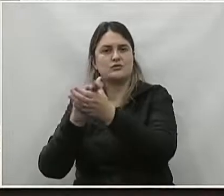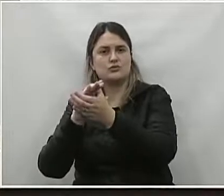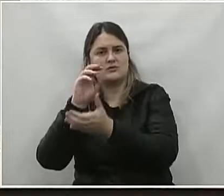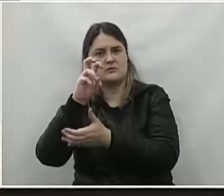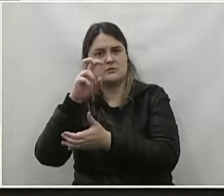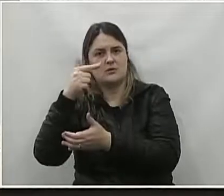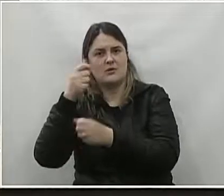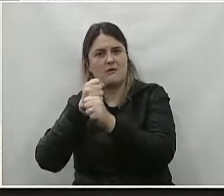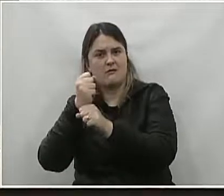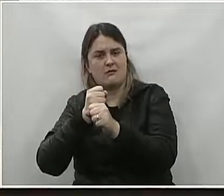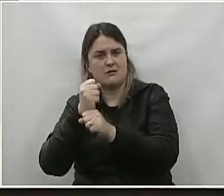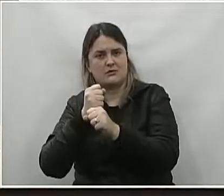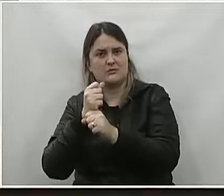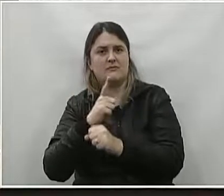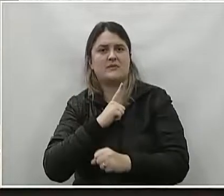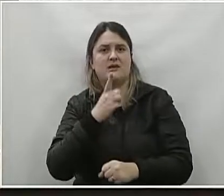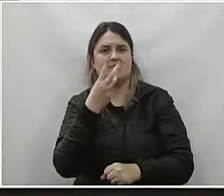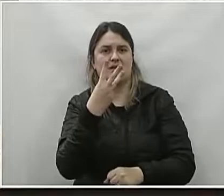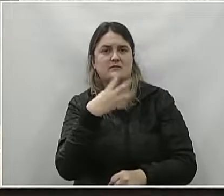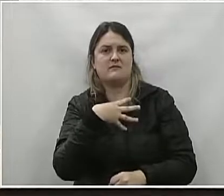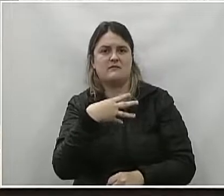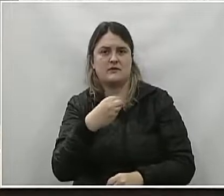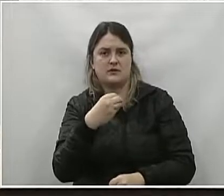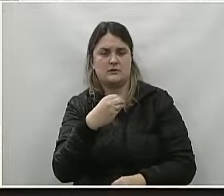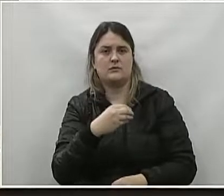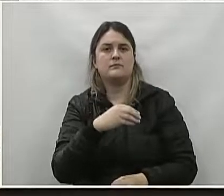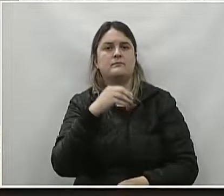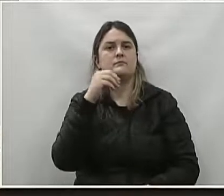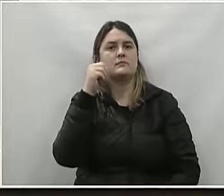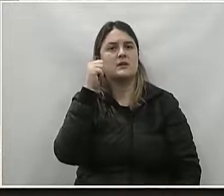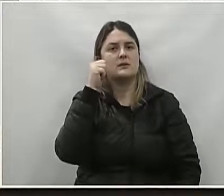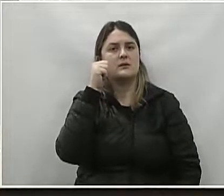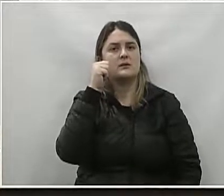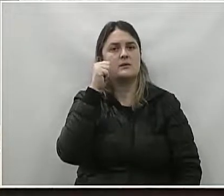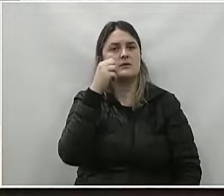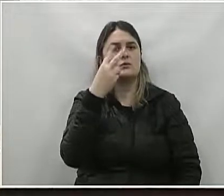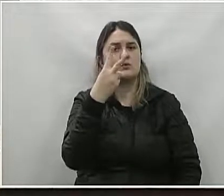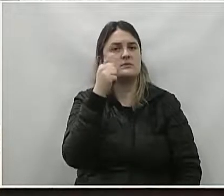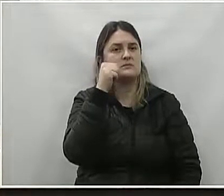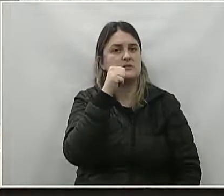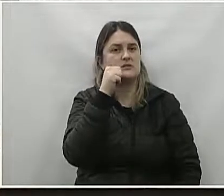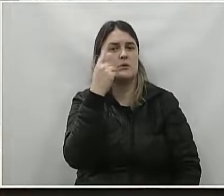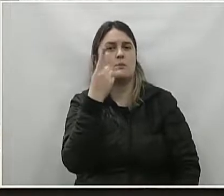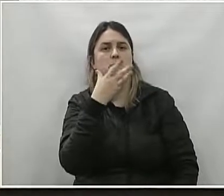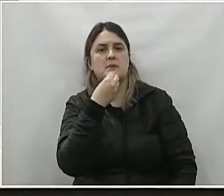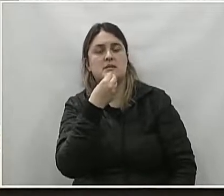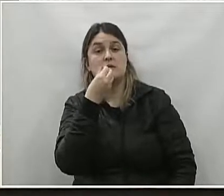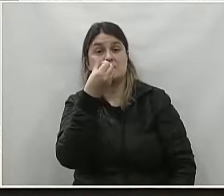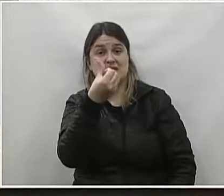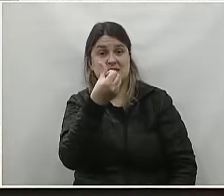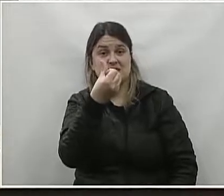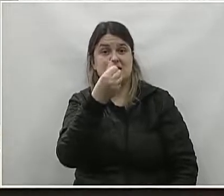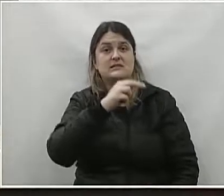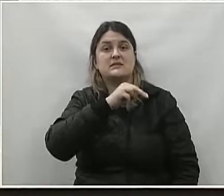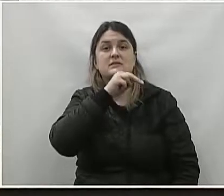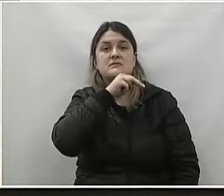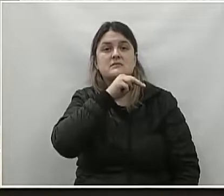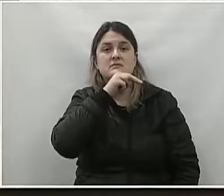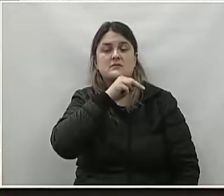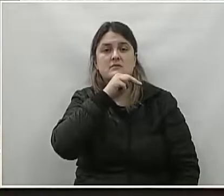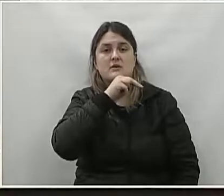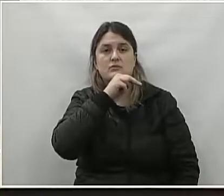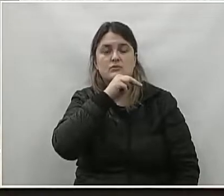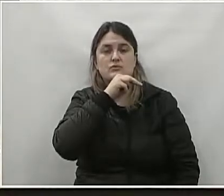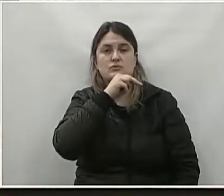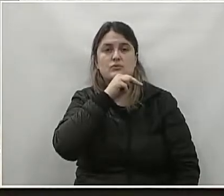anos. Deixou 3 filhos, Cristiane, Felipe e Caroline, e 6 netos, Matias, Lucas,